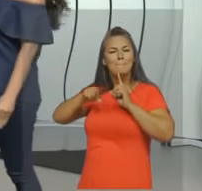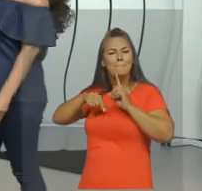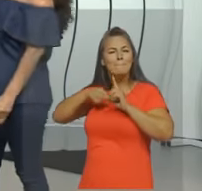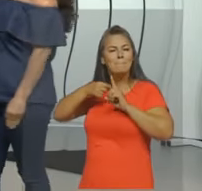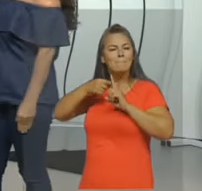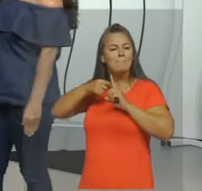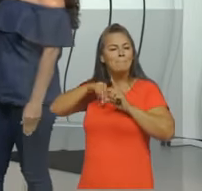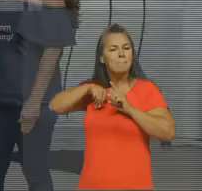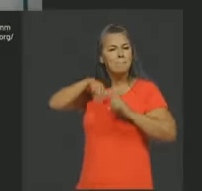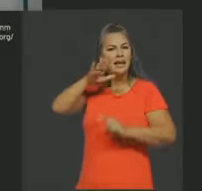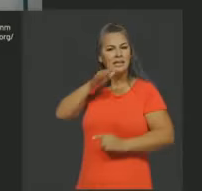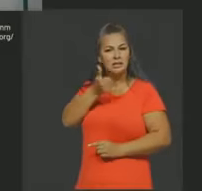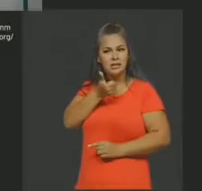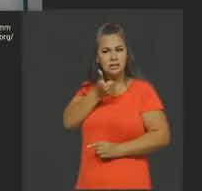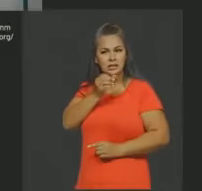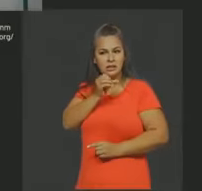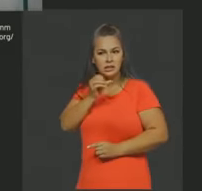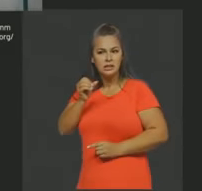tá?